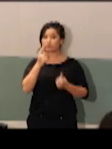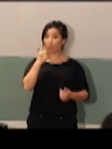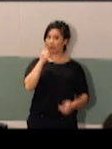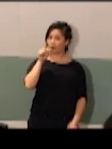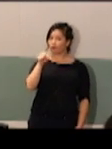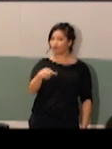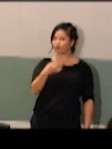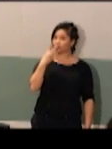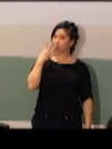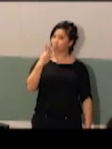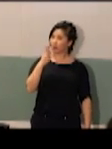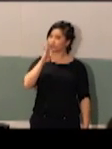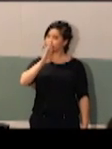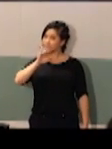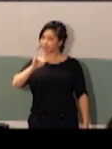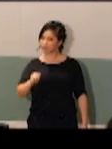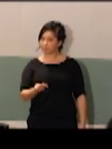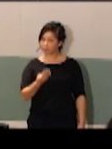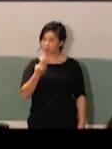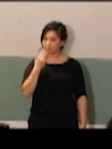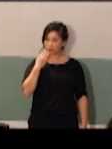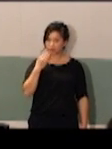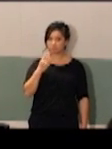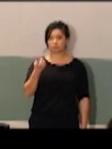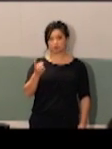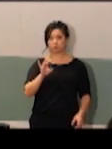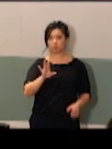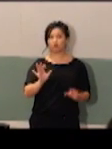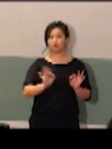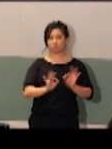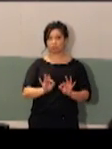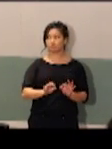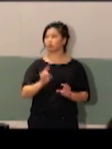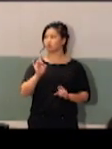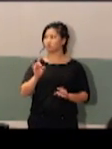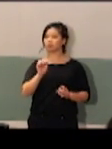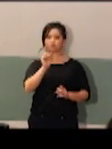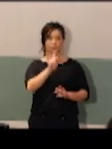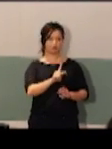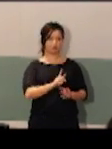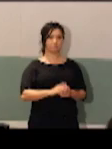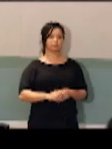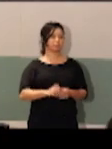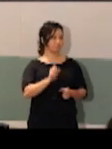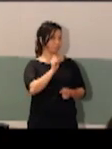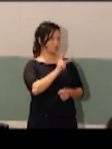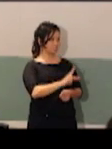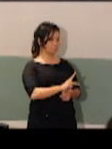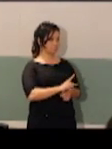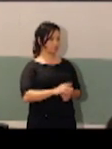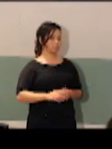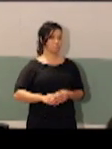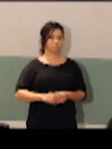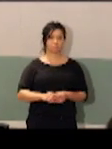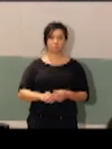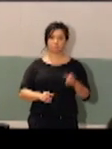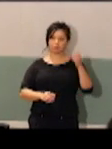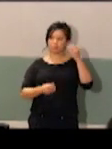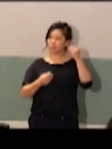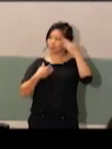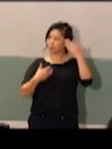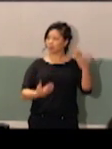quem não sabe, e dizer para vocês que esse é um equipamento maravilhoso que ajudou ao desenvolvimento econômico da nossa cidade. Muito